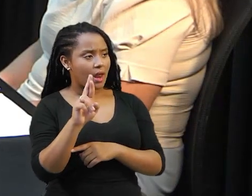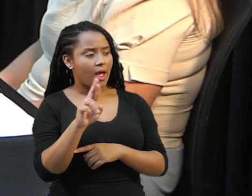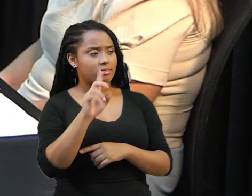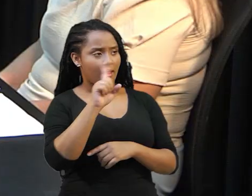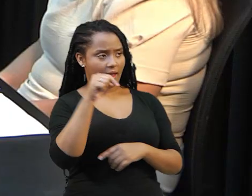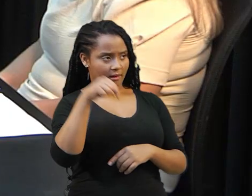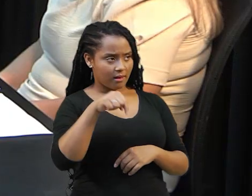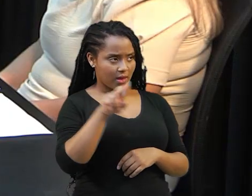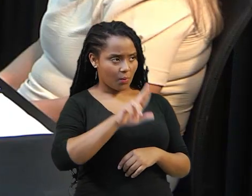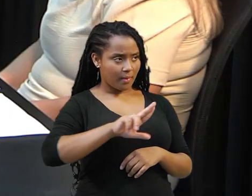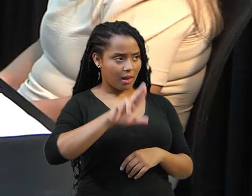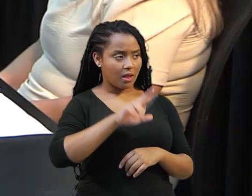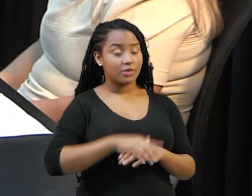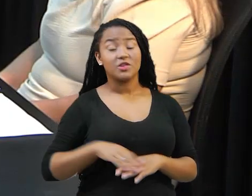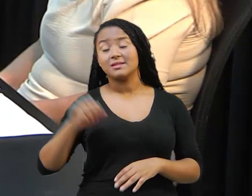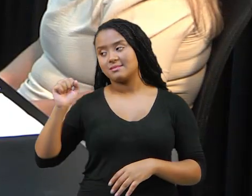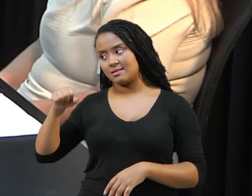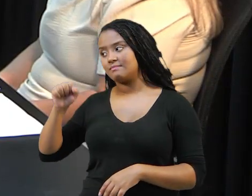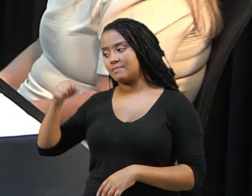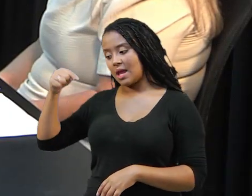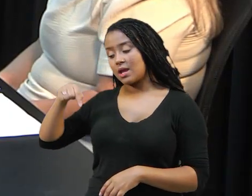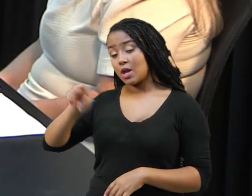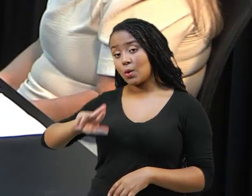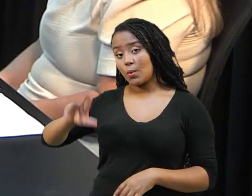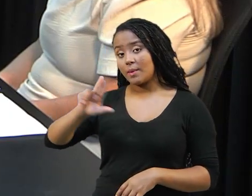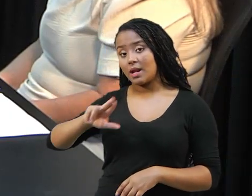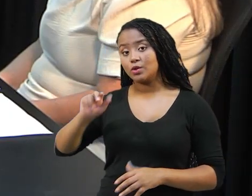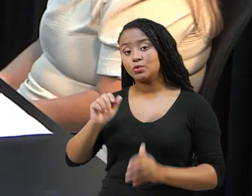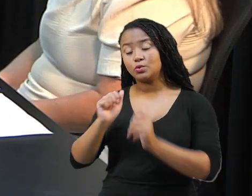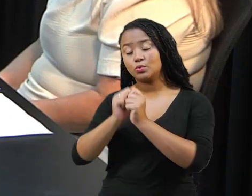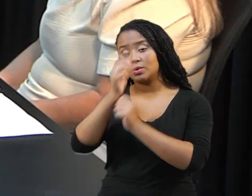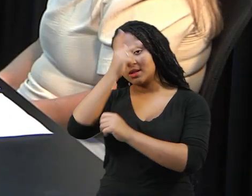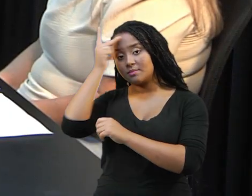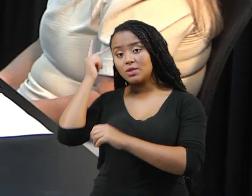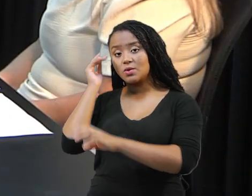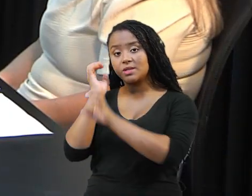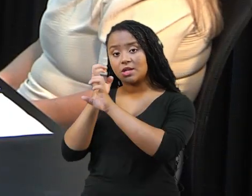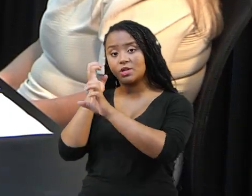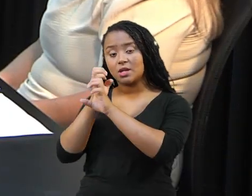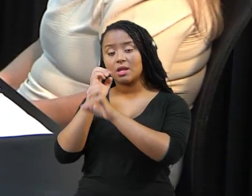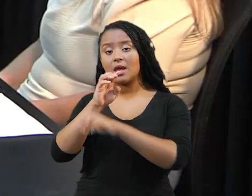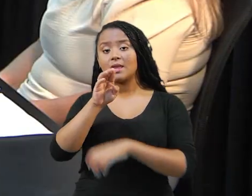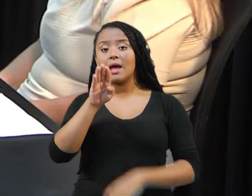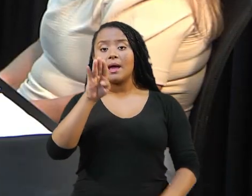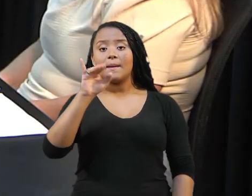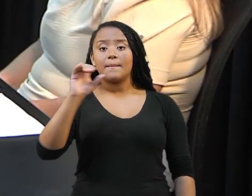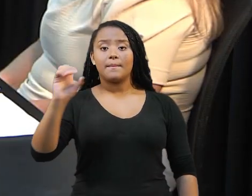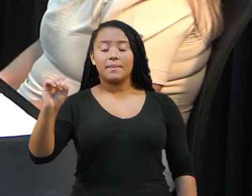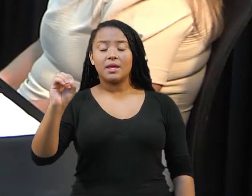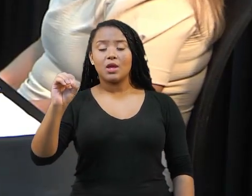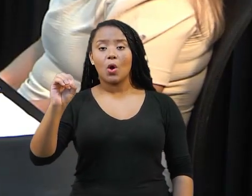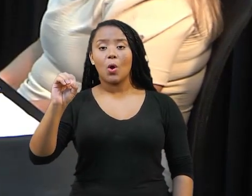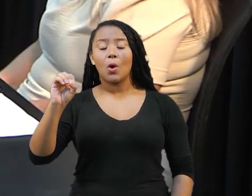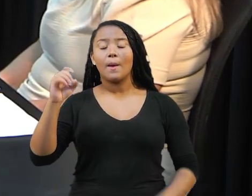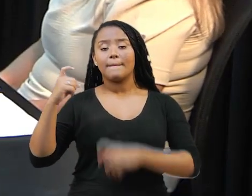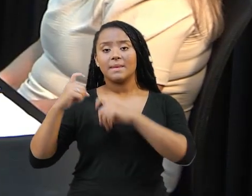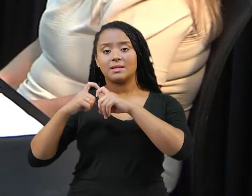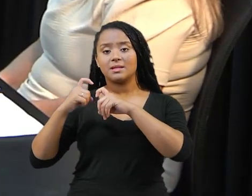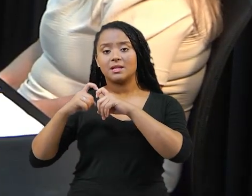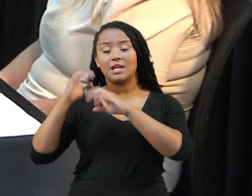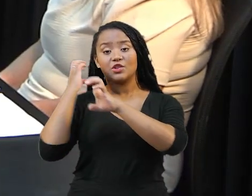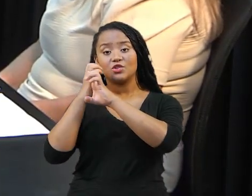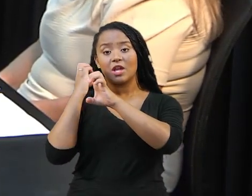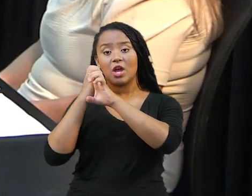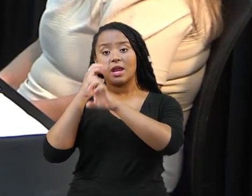é em Uberlândia? É em Uberlândia. É em Uberlândia. Aqui com o pessoal da engenharia. Da biomedicina? Da biomédica. Engenharia biomédica,